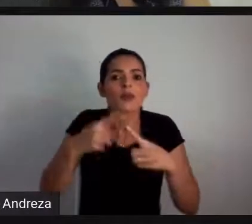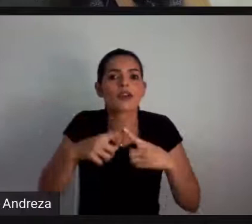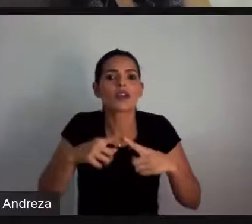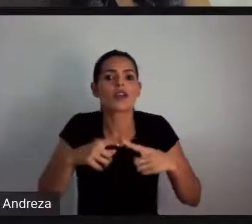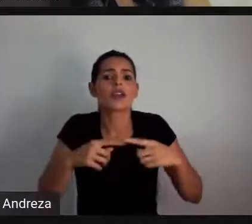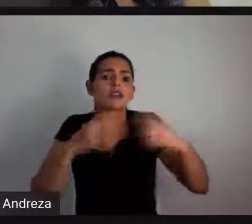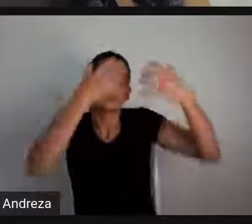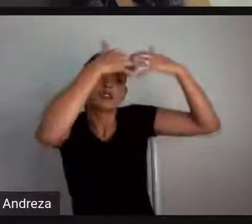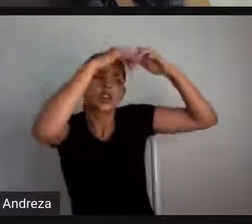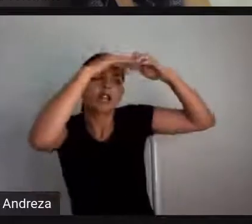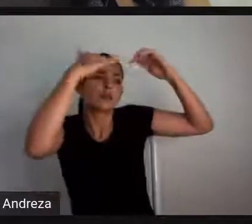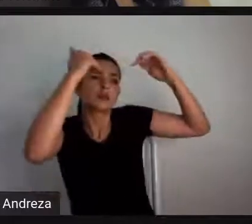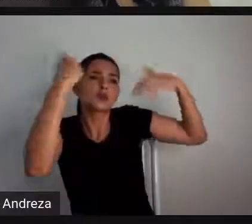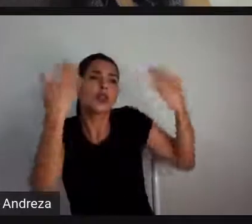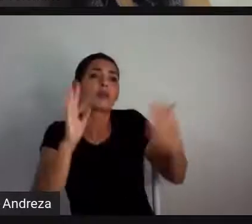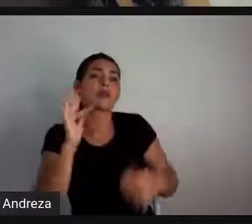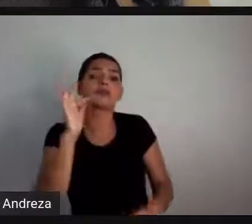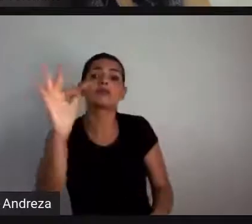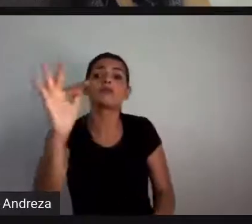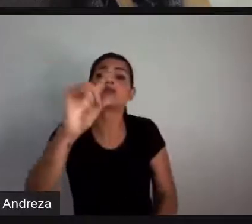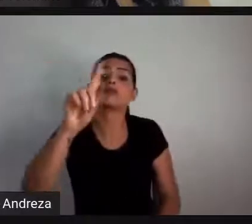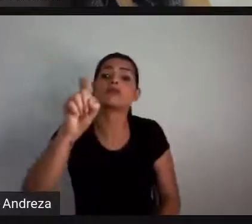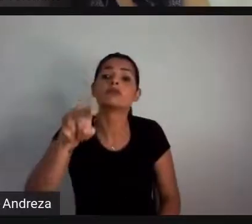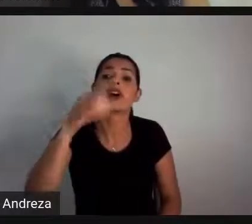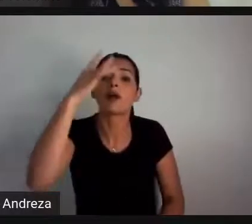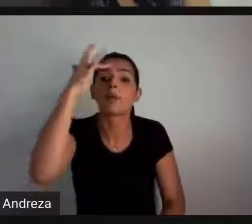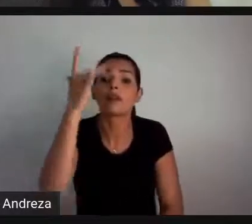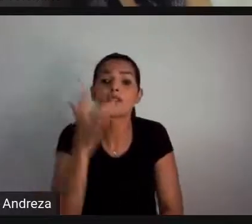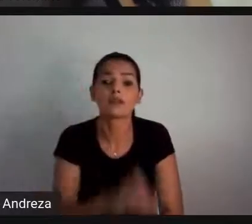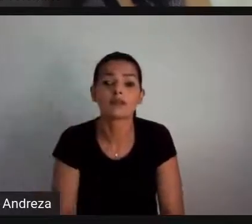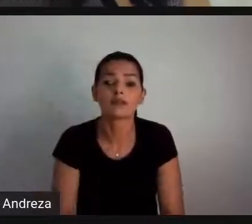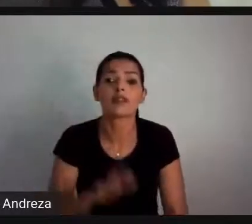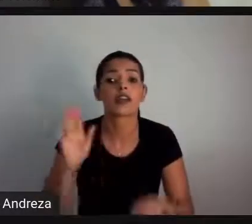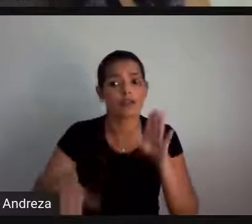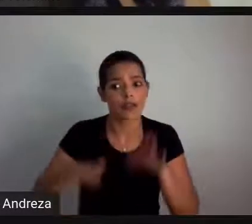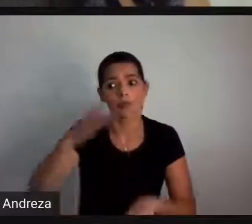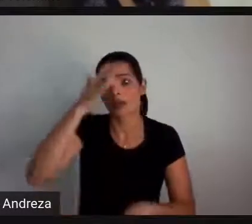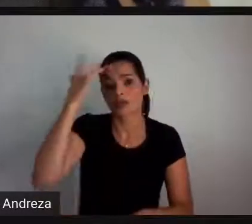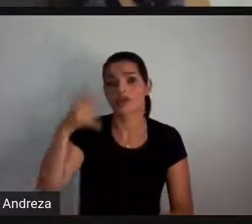A gente não sabe o dia de amanhã. E a gente até escuta muitas pessoas falando isso, né?